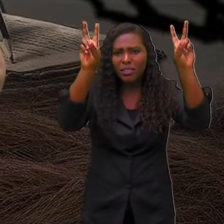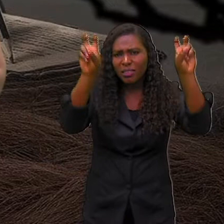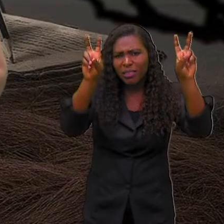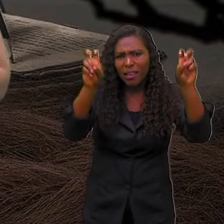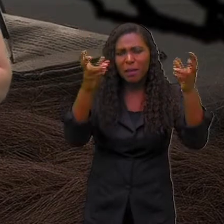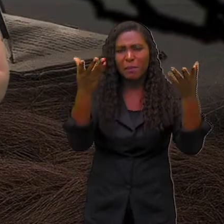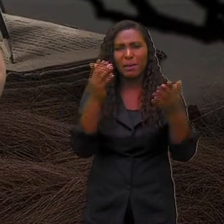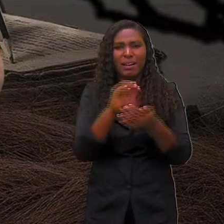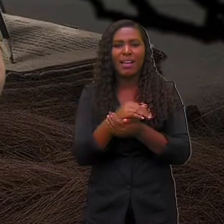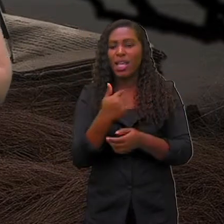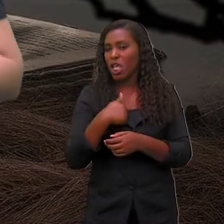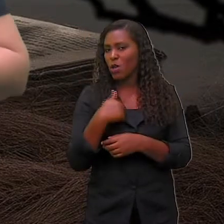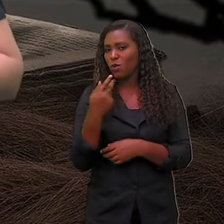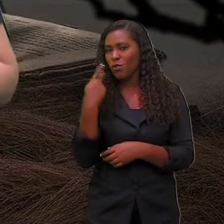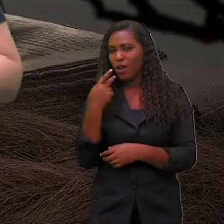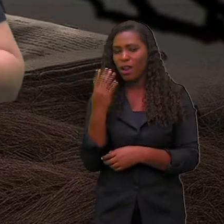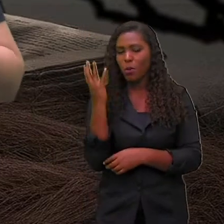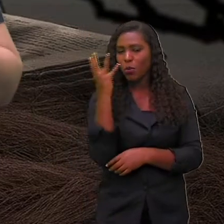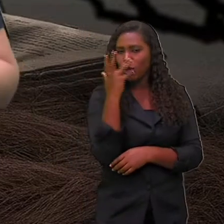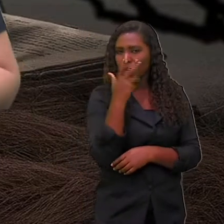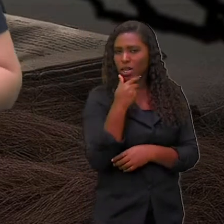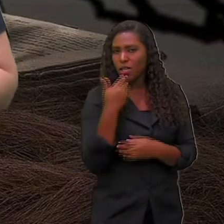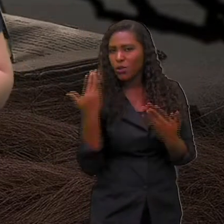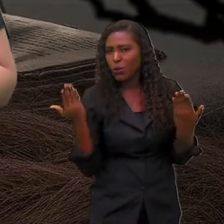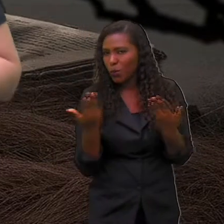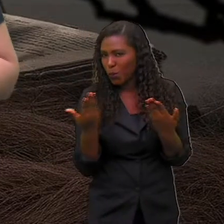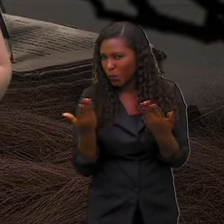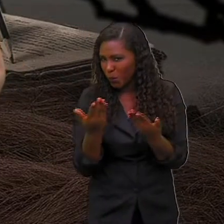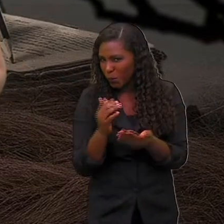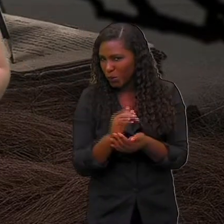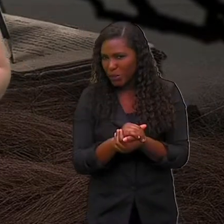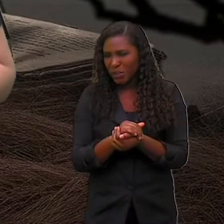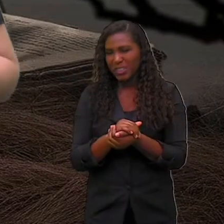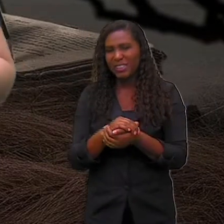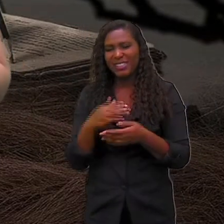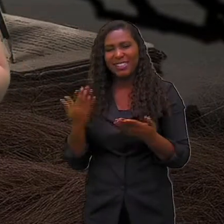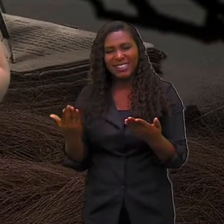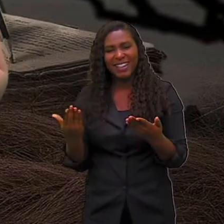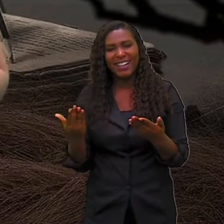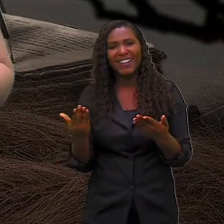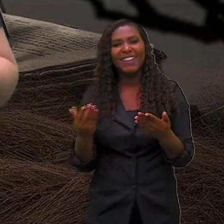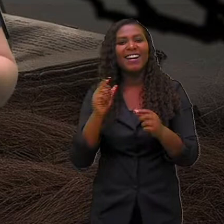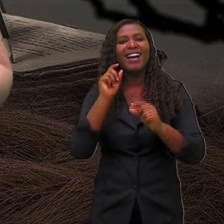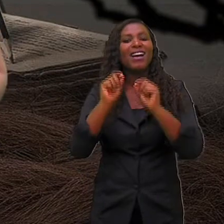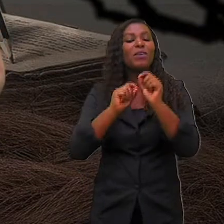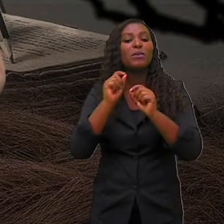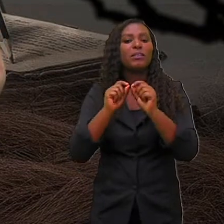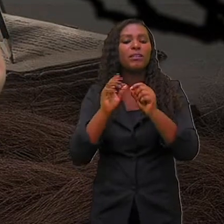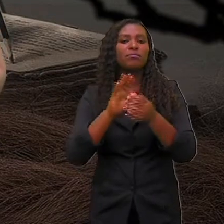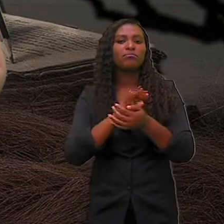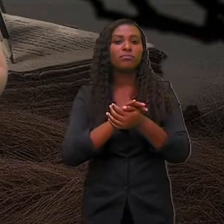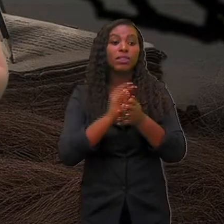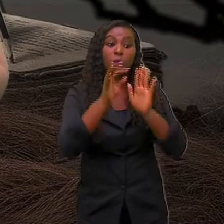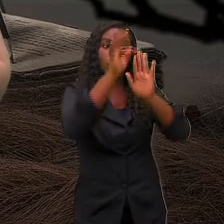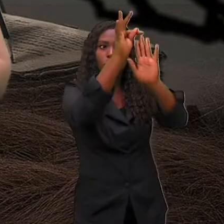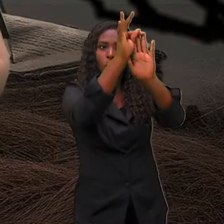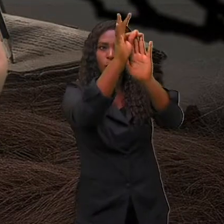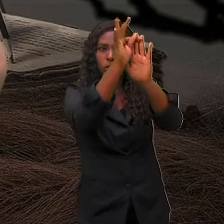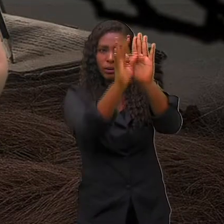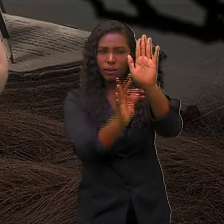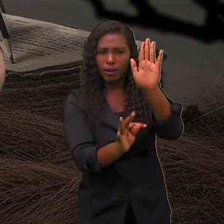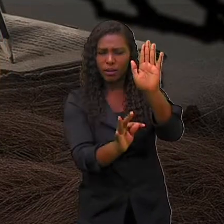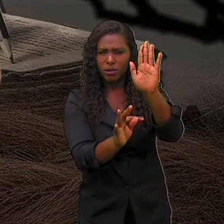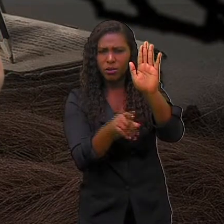bonito demais hoje? Que quando falamos aí em texto, nós temos que lembrar o quê, pessoal? Para que serve